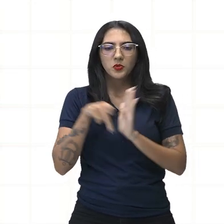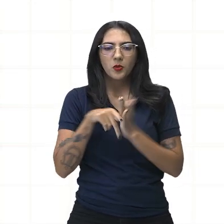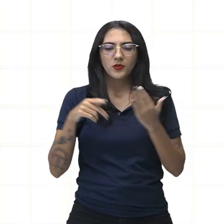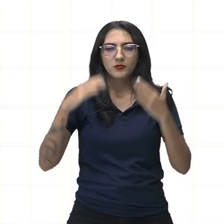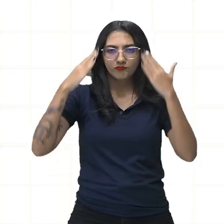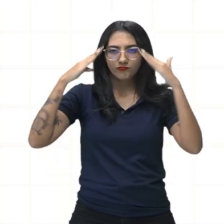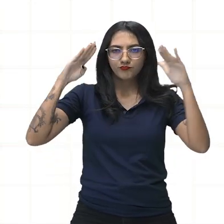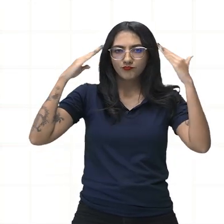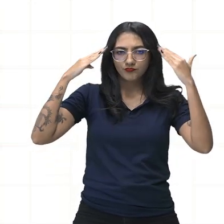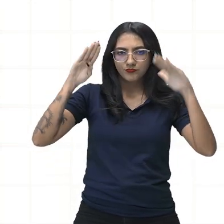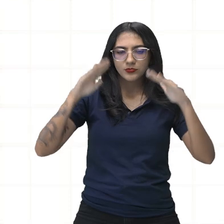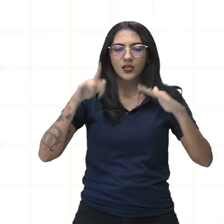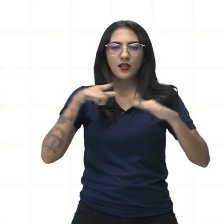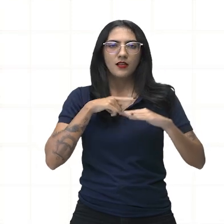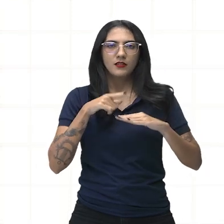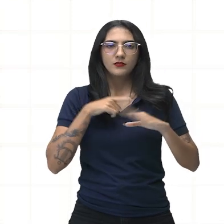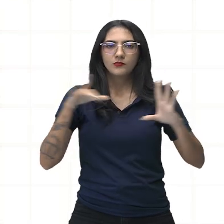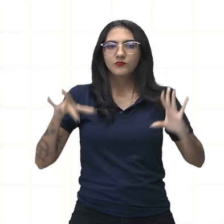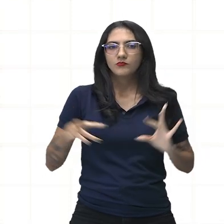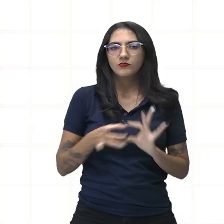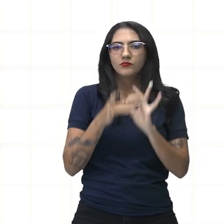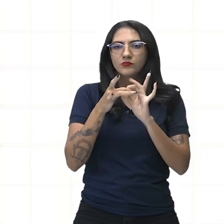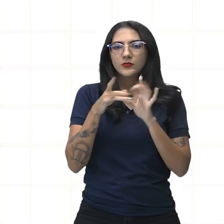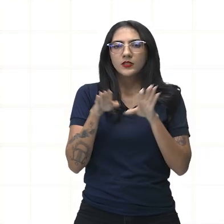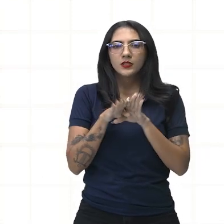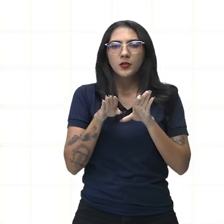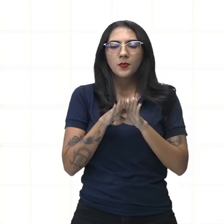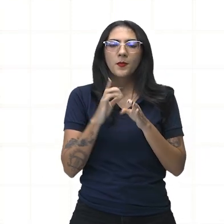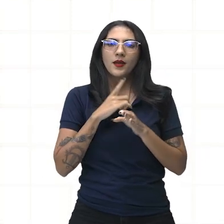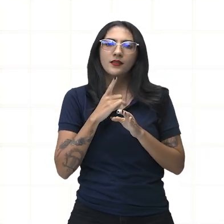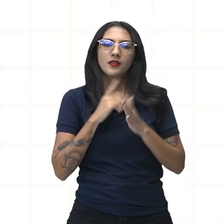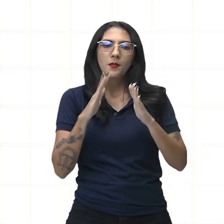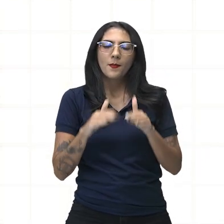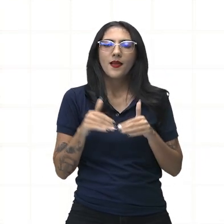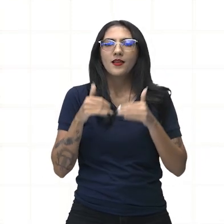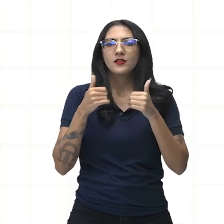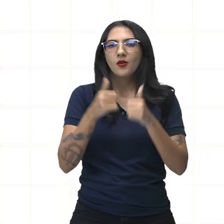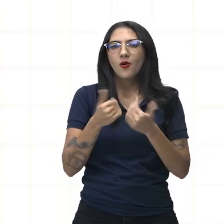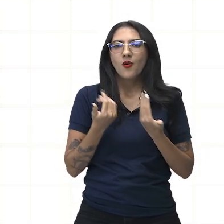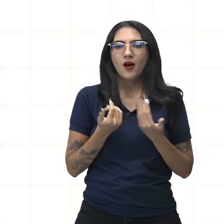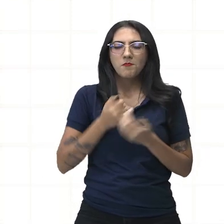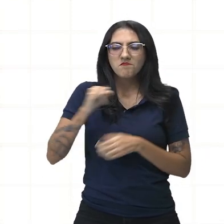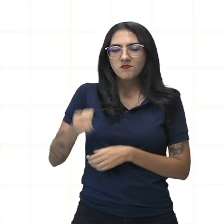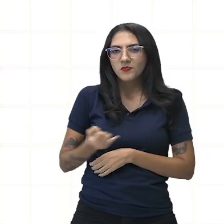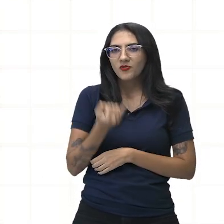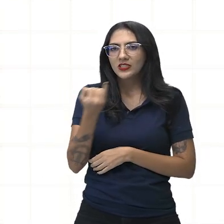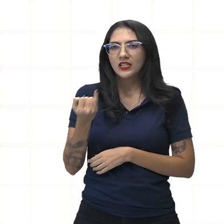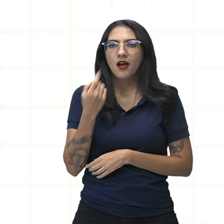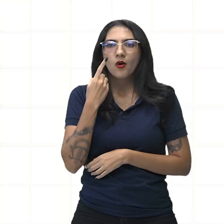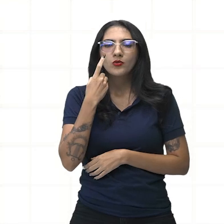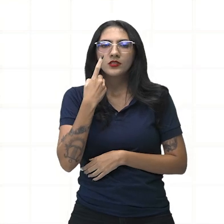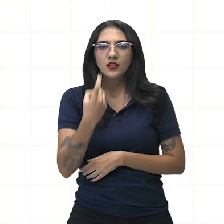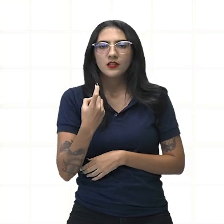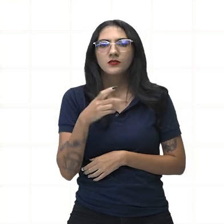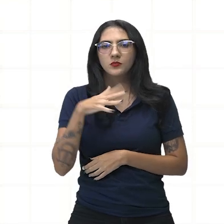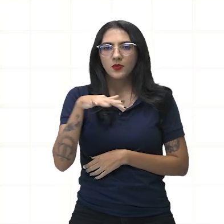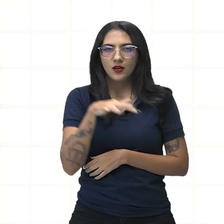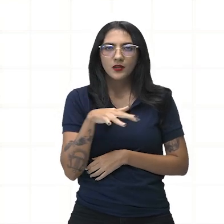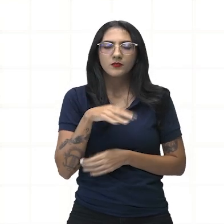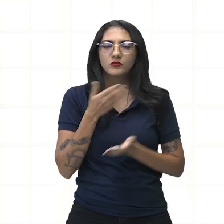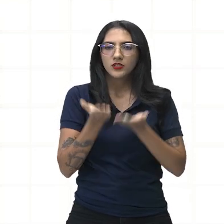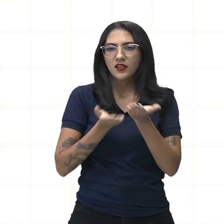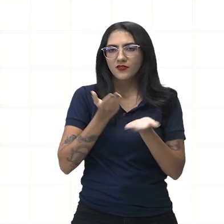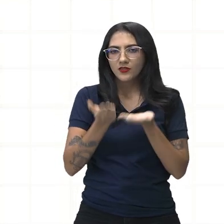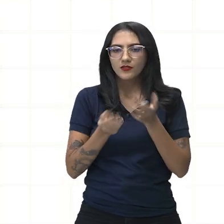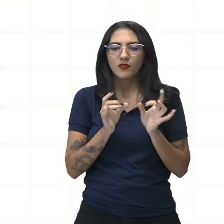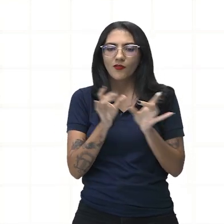né? E elas se unem ali para dominar, né, a oferta de um determinado produto ou serviço. Nesse caso, o